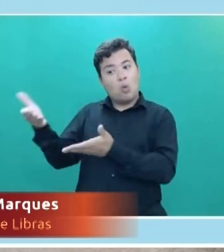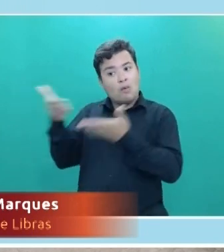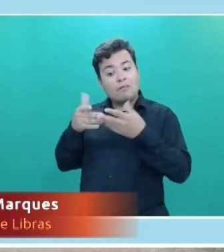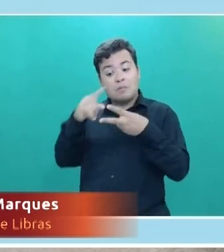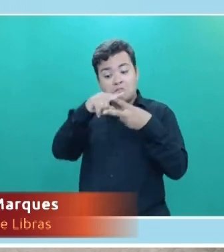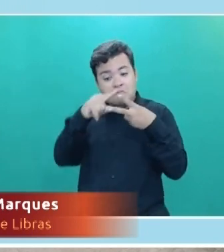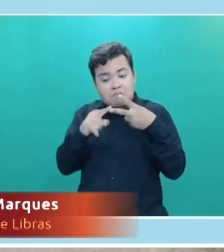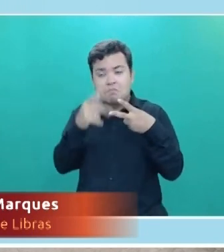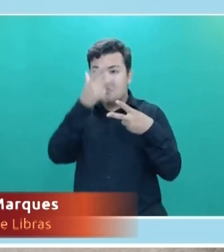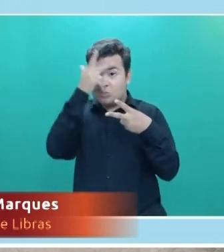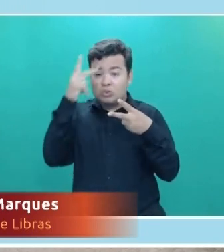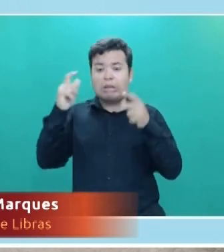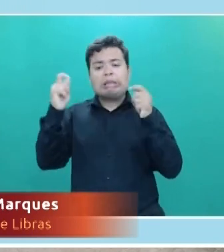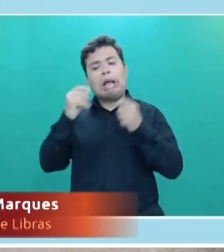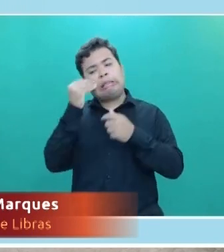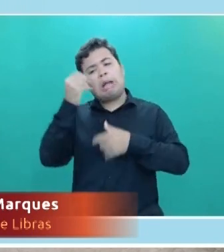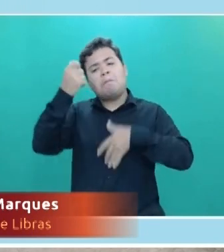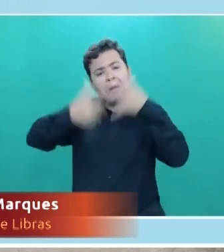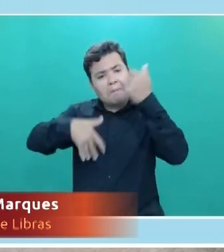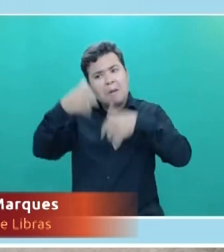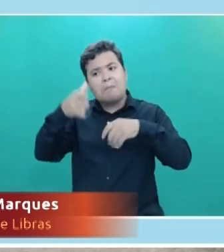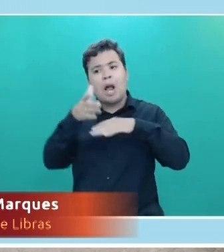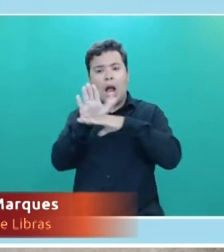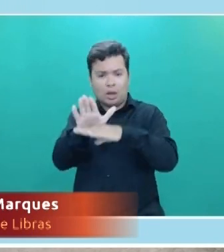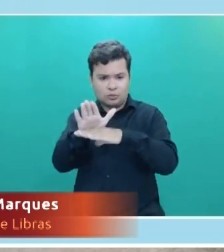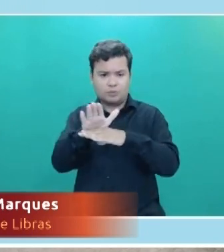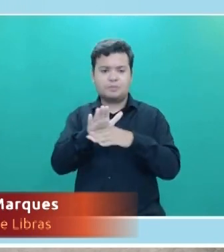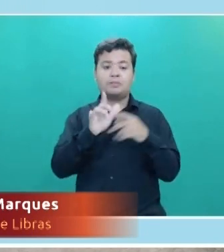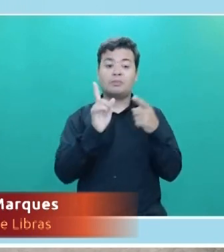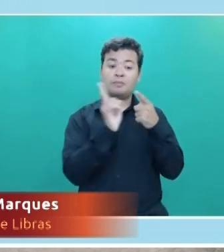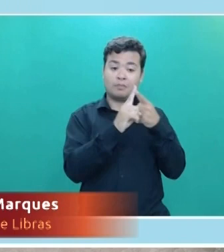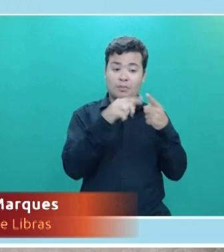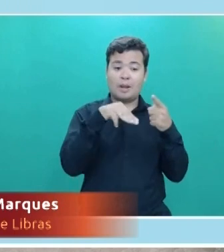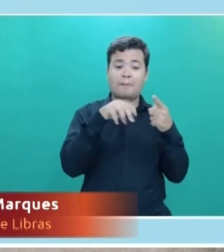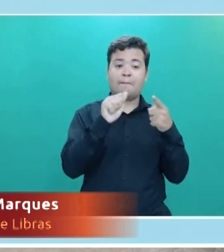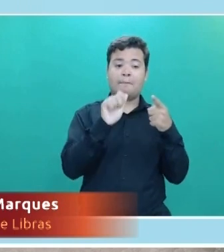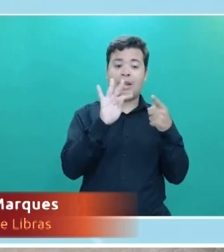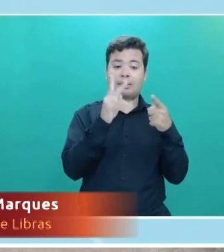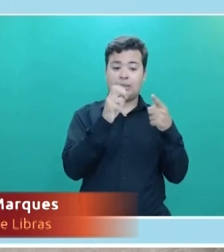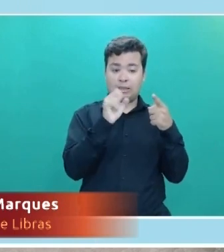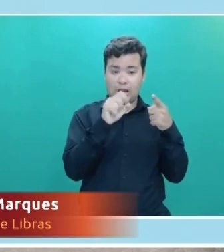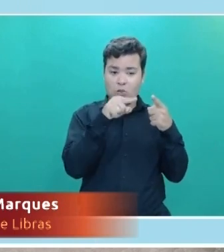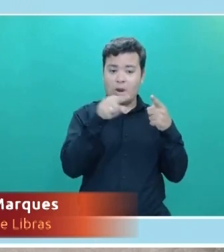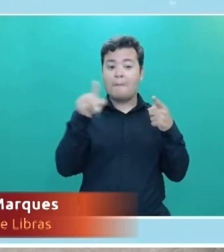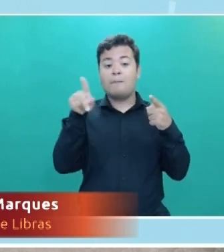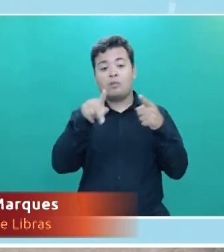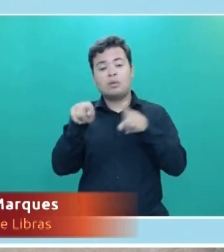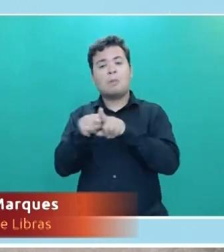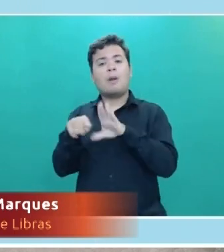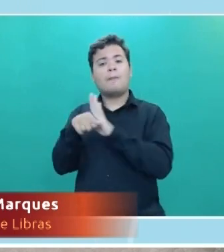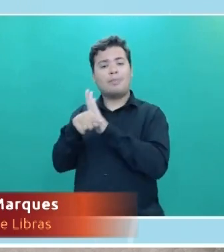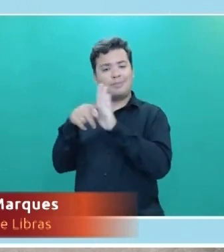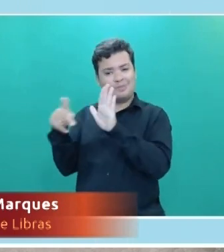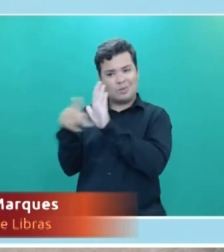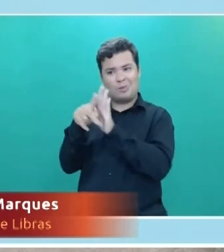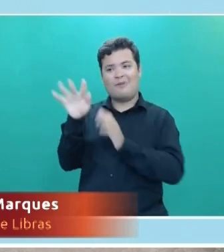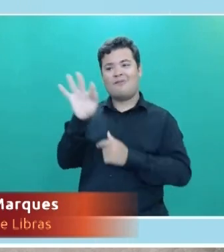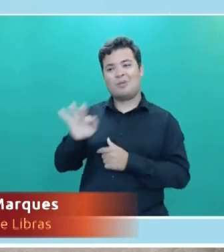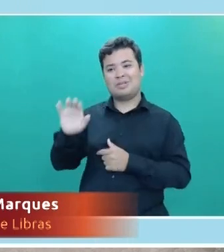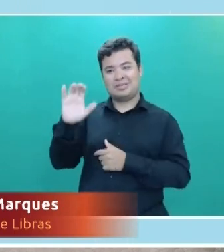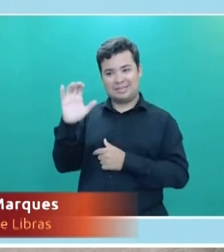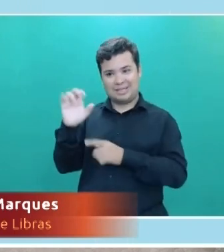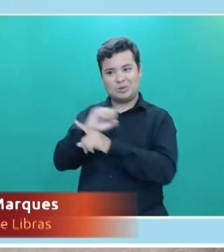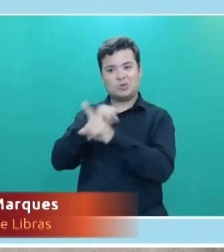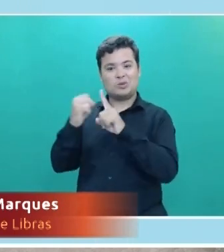tentar nos ajudar a entender melhor esse tema, que é o Matheus França, professor e pesquisador da Faculdade de Ciências Sociais da UFG, e a